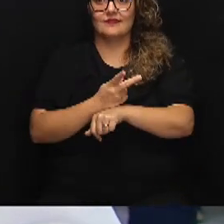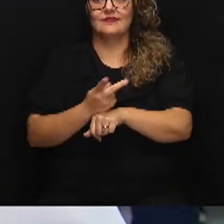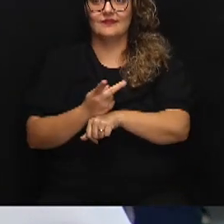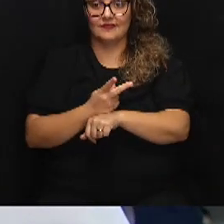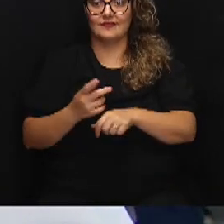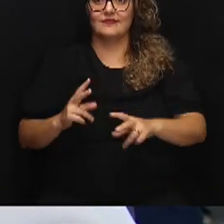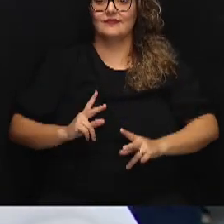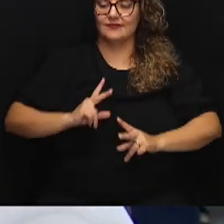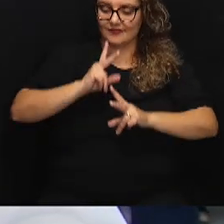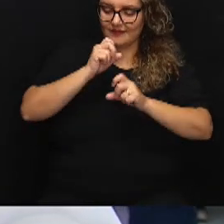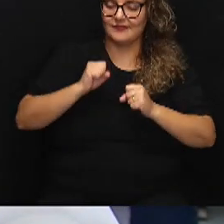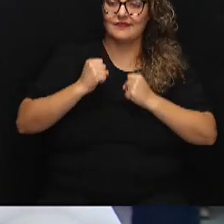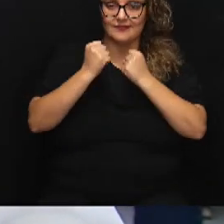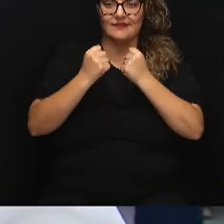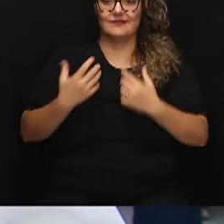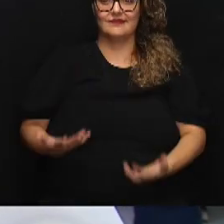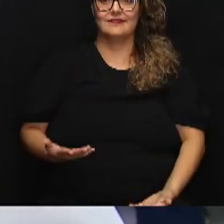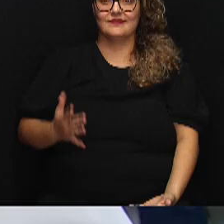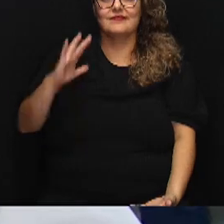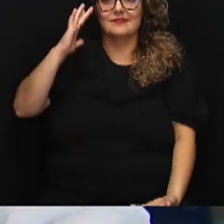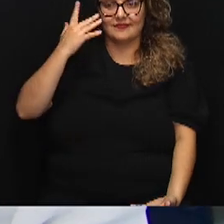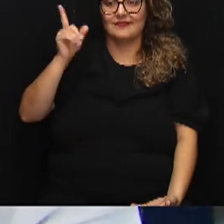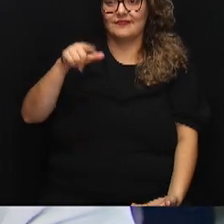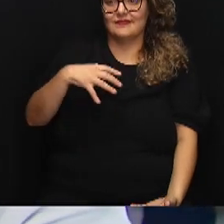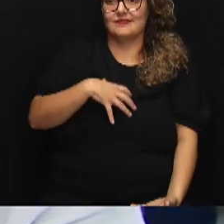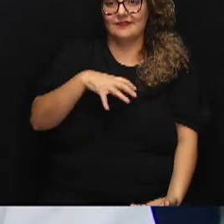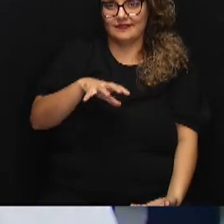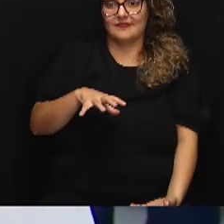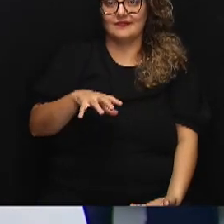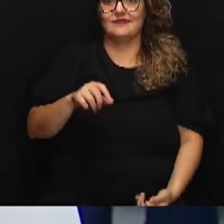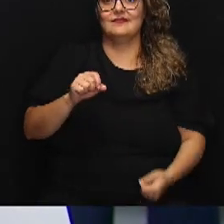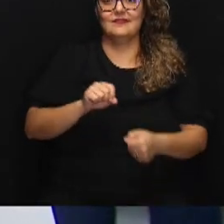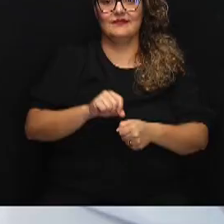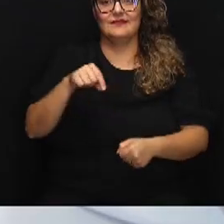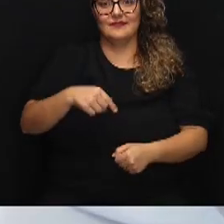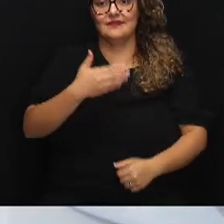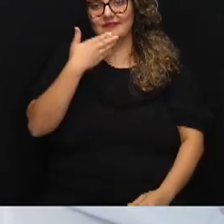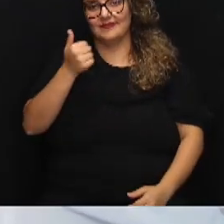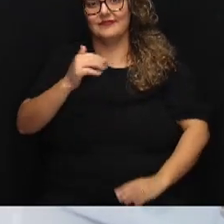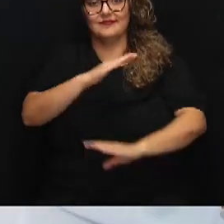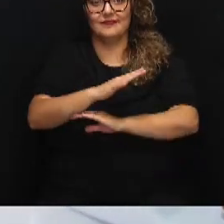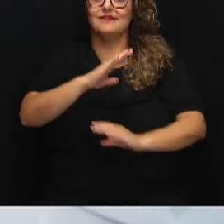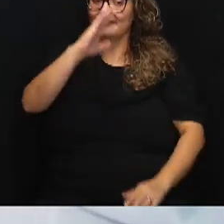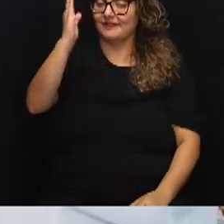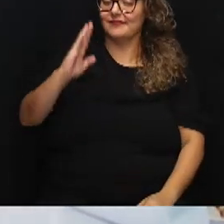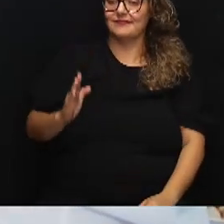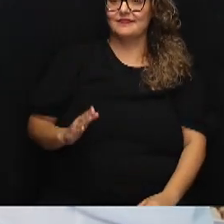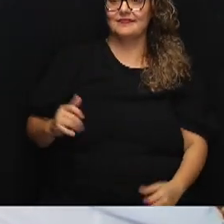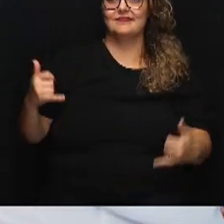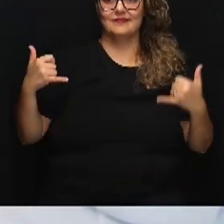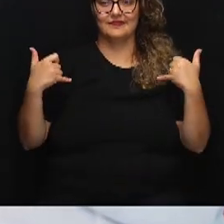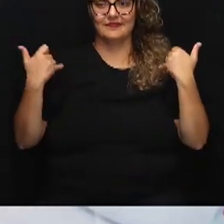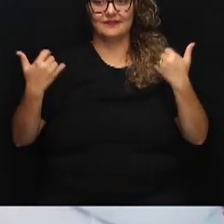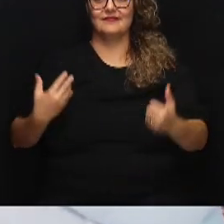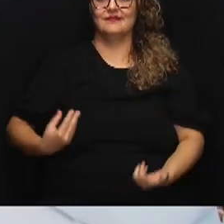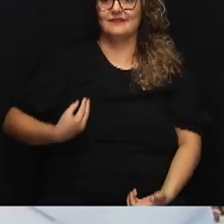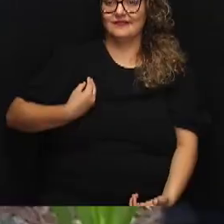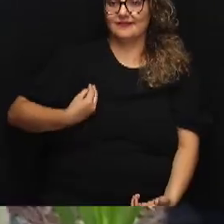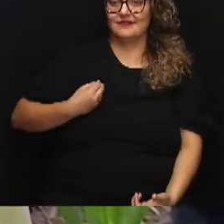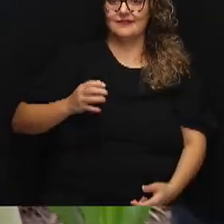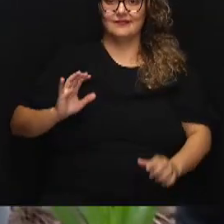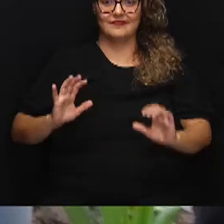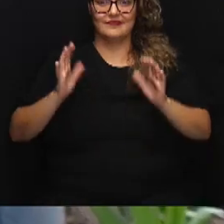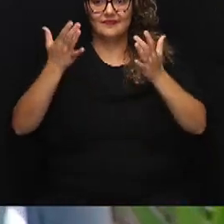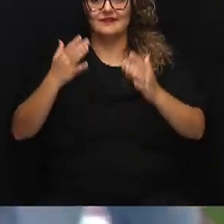fortalecer, mas eu acho que é uma forma de fazer dessa a melhor Câmara do Brasil. Entre os aniversariantes presentes na